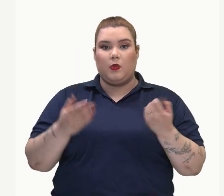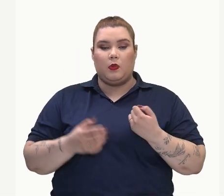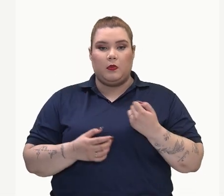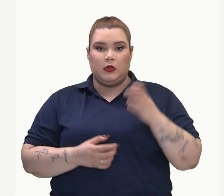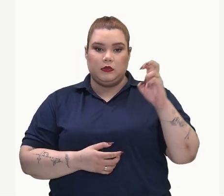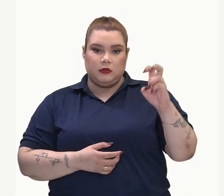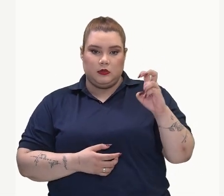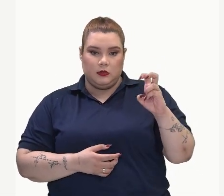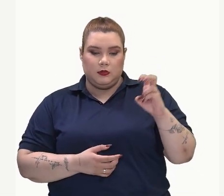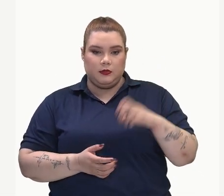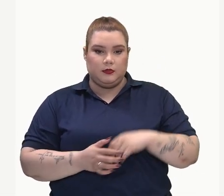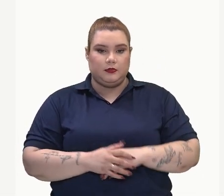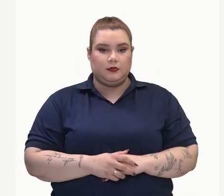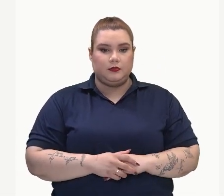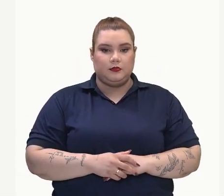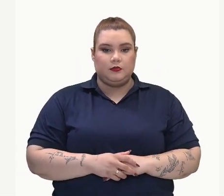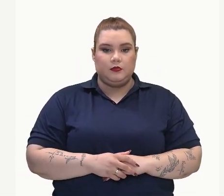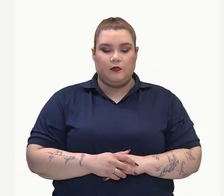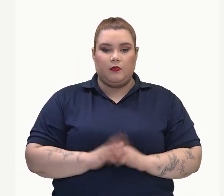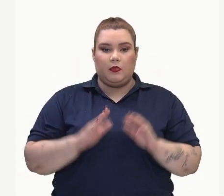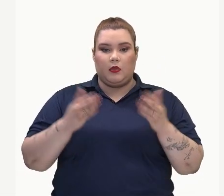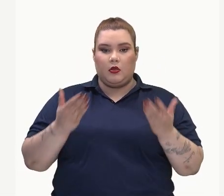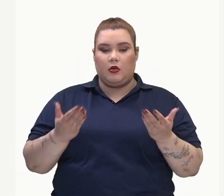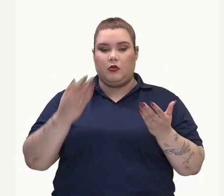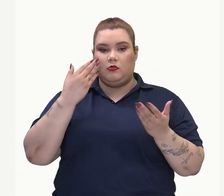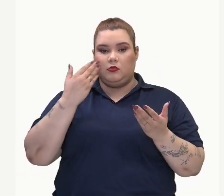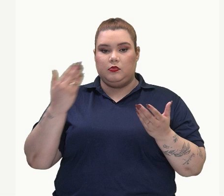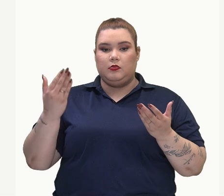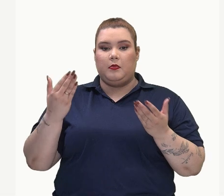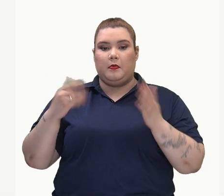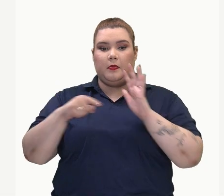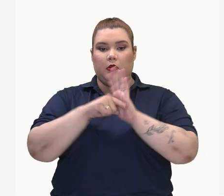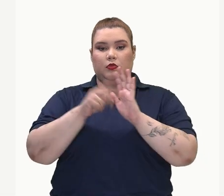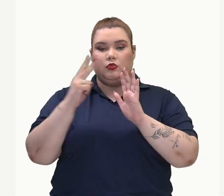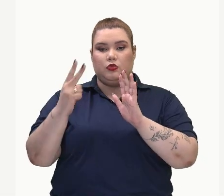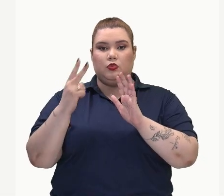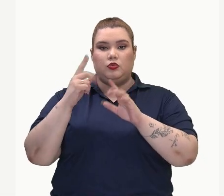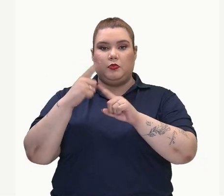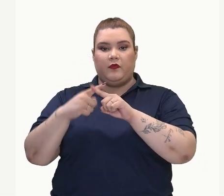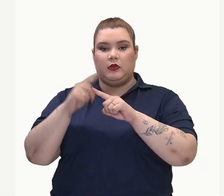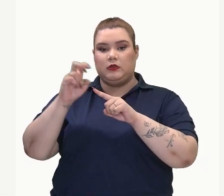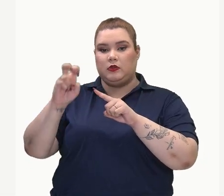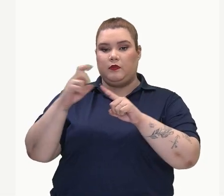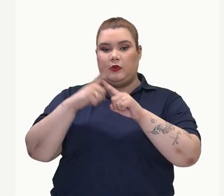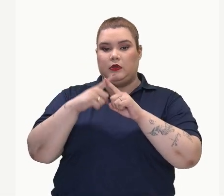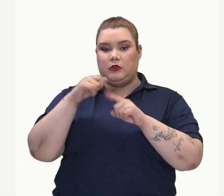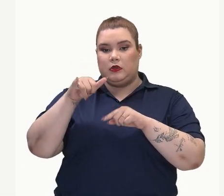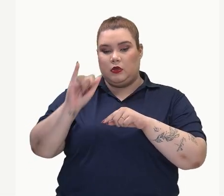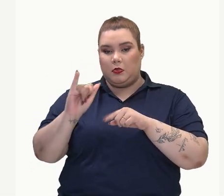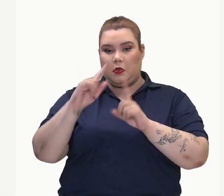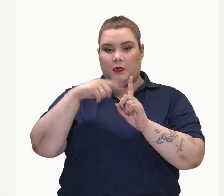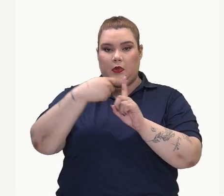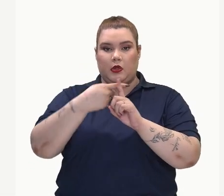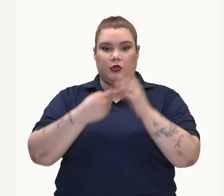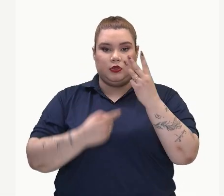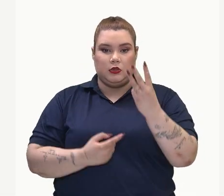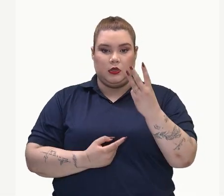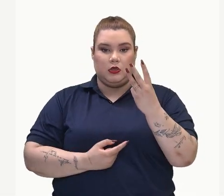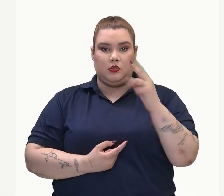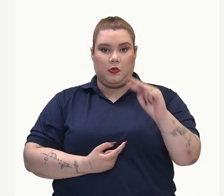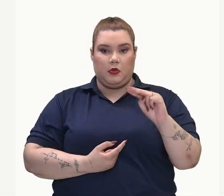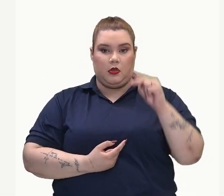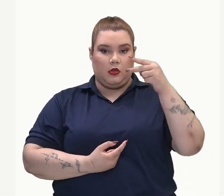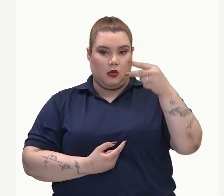É 5. Né? Então, eu tenho menos 2 vezes 5, mais A ao quadrado, que é 3, né? Esse cidadão